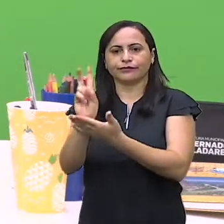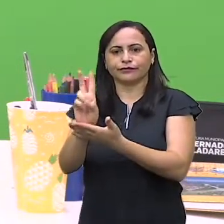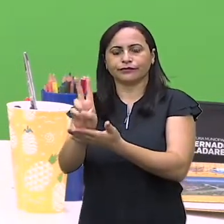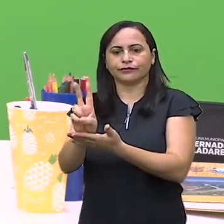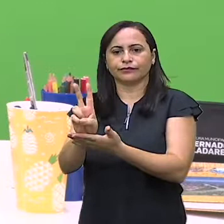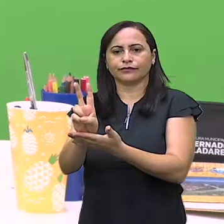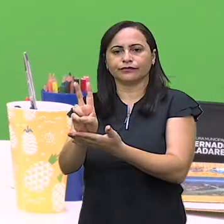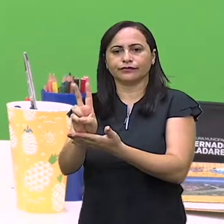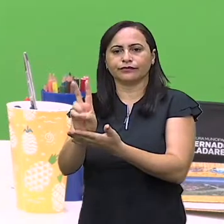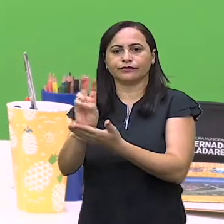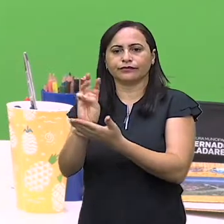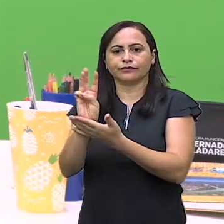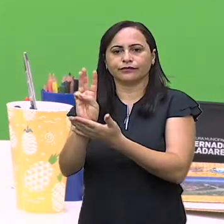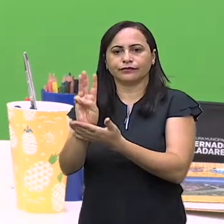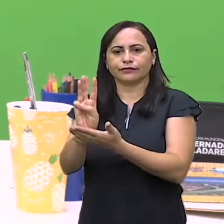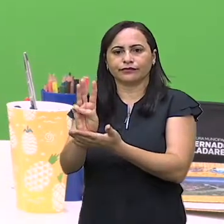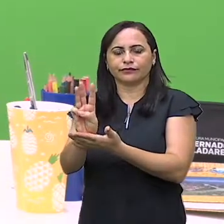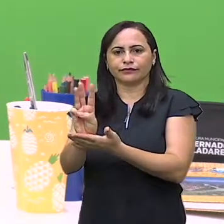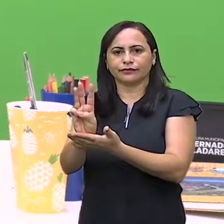Dois.